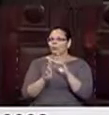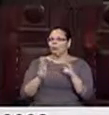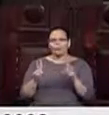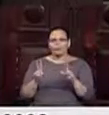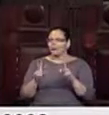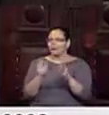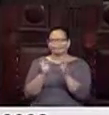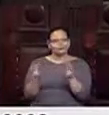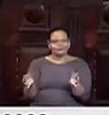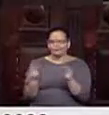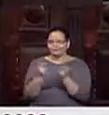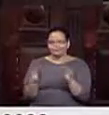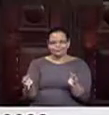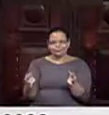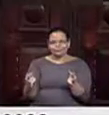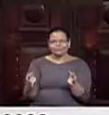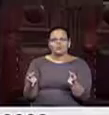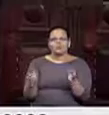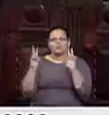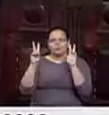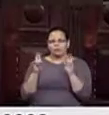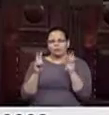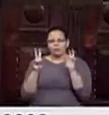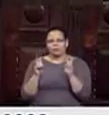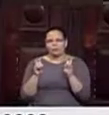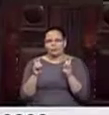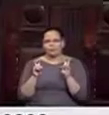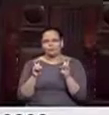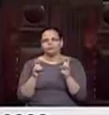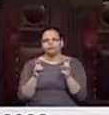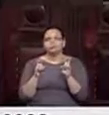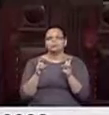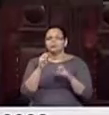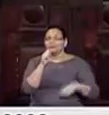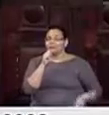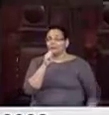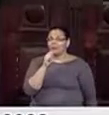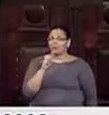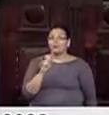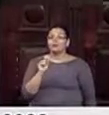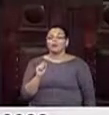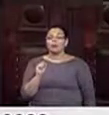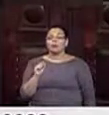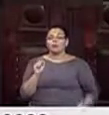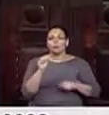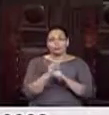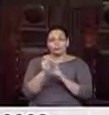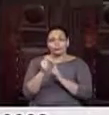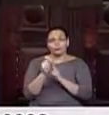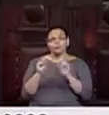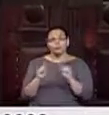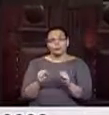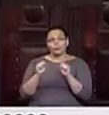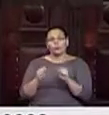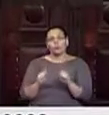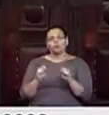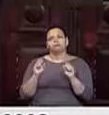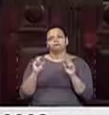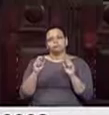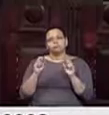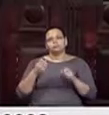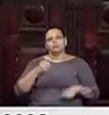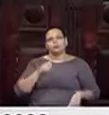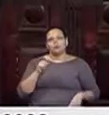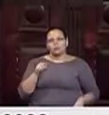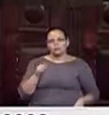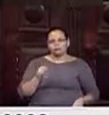tão simples debater um tema de redução de danos sem que a sociedade possa, através de especialistas,